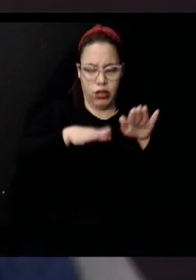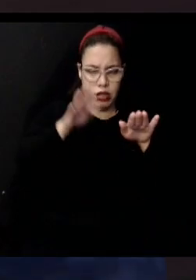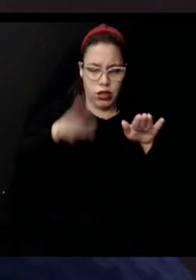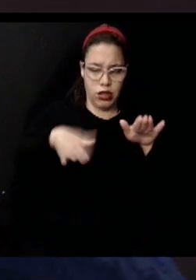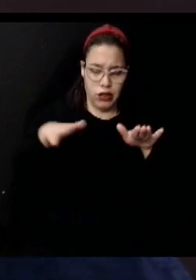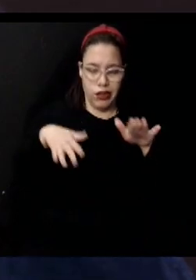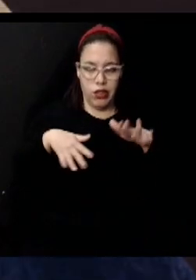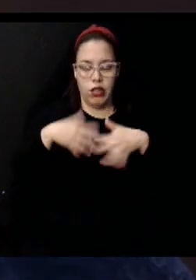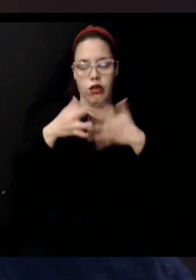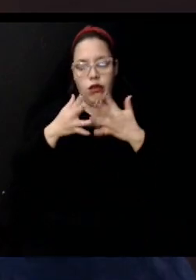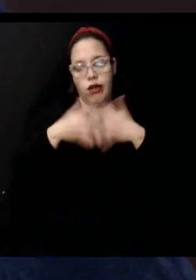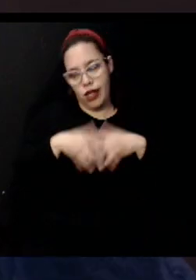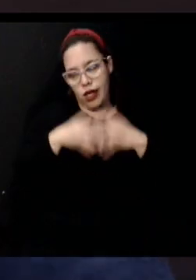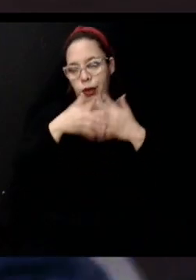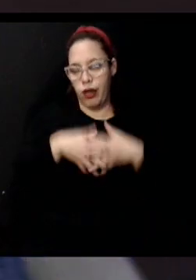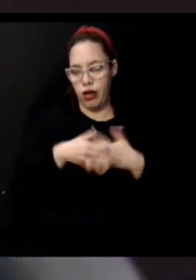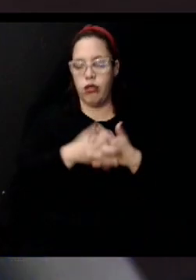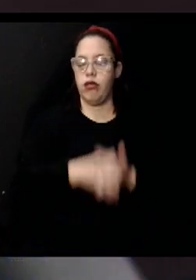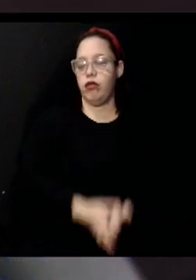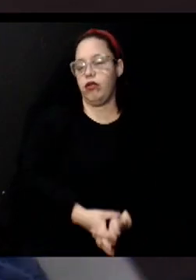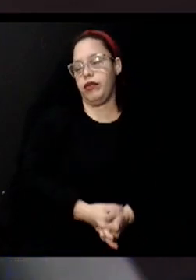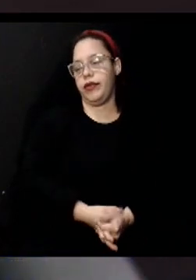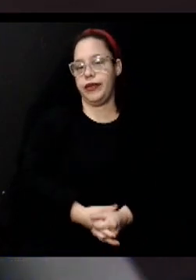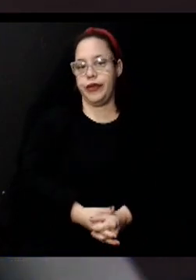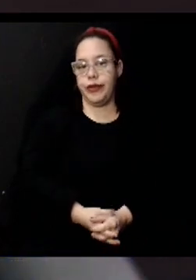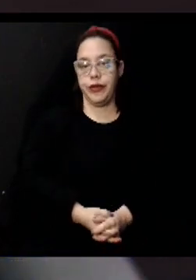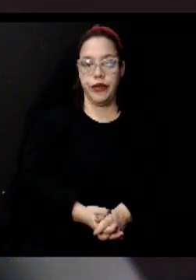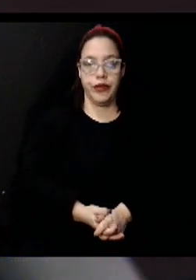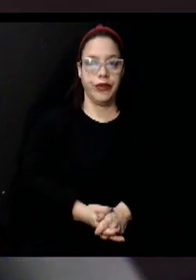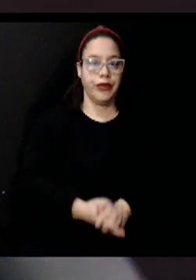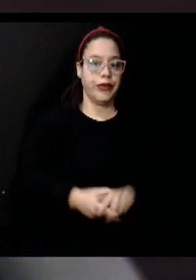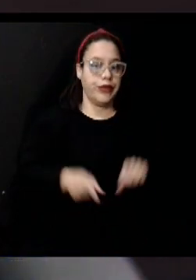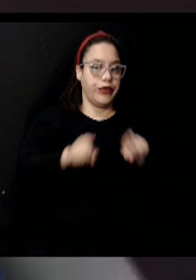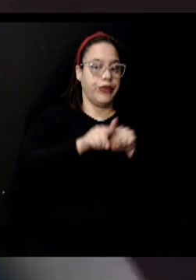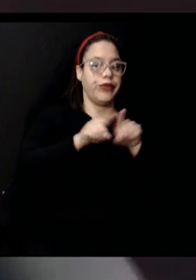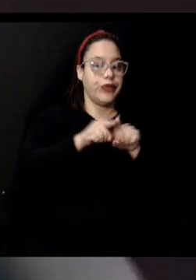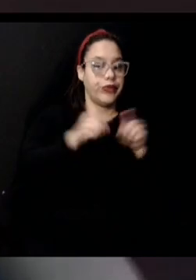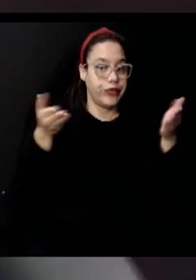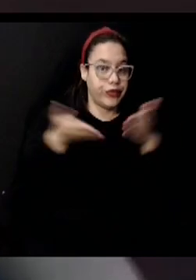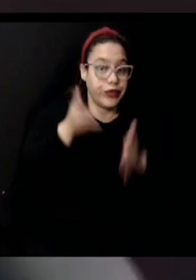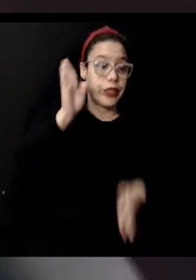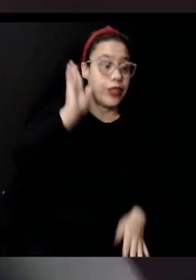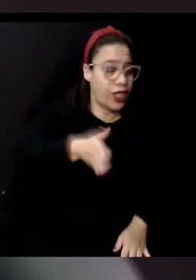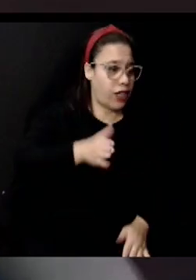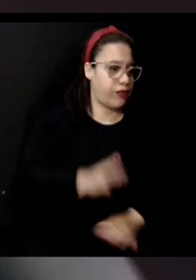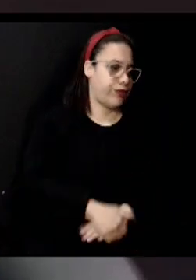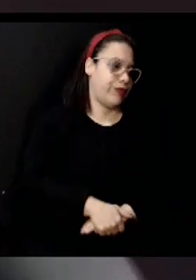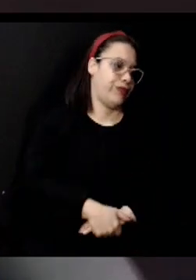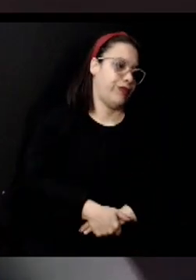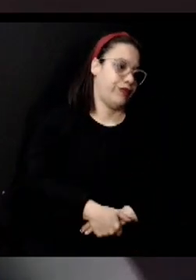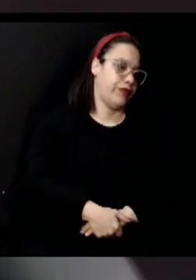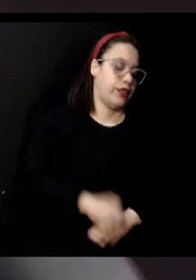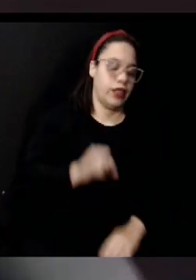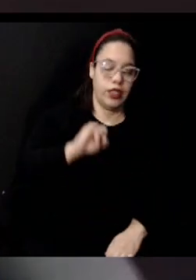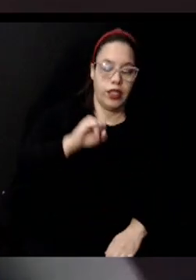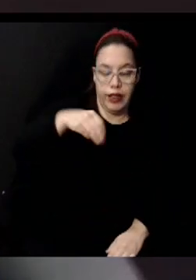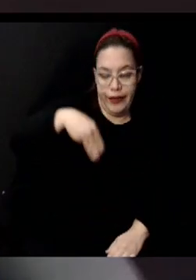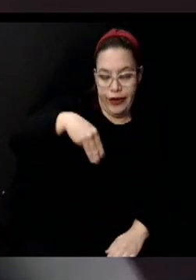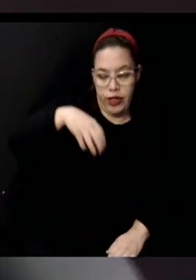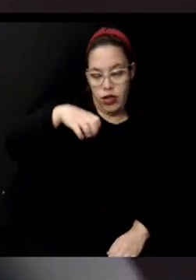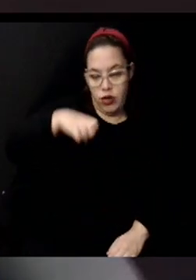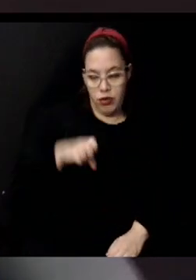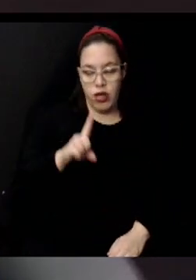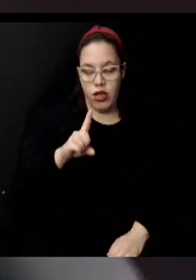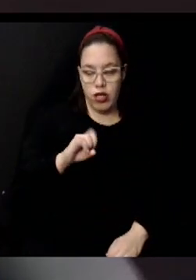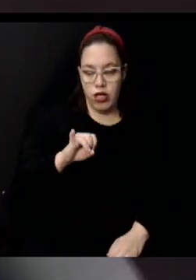e aí entra essa outra questão aí também, do agora, do imediatismo, achei a uhum, palavra, do imediatismo. Muitas das uhum. vezes também a gente